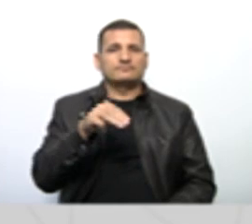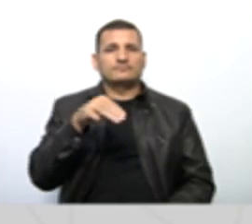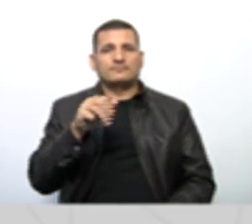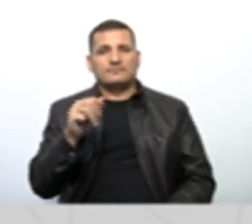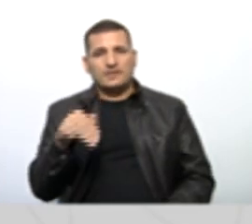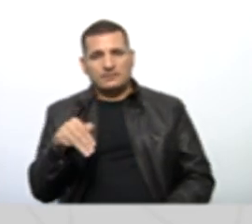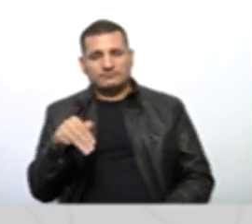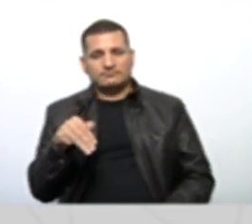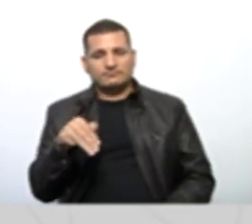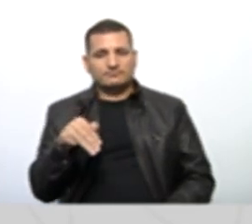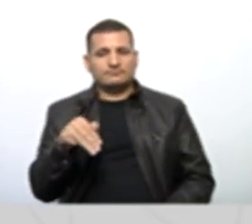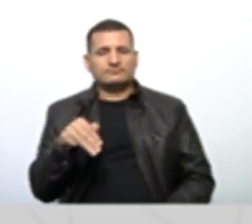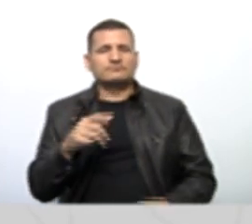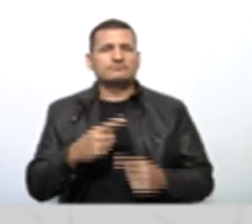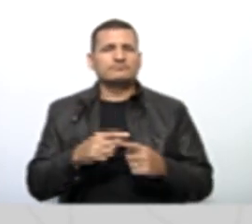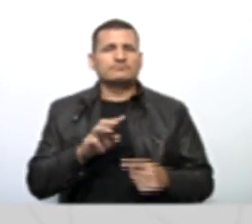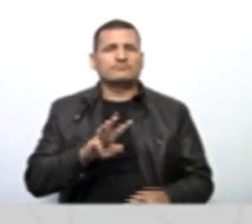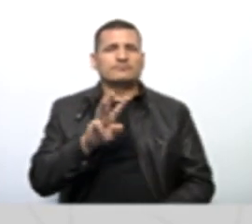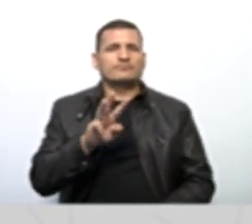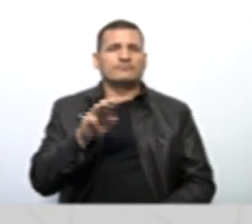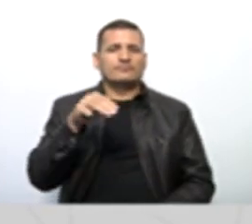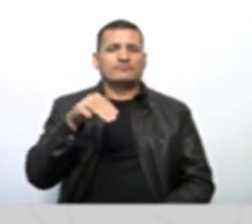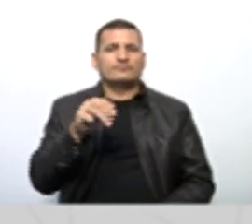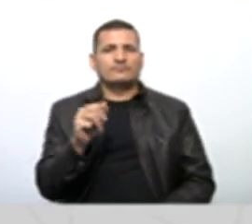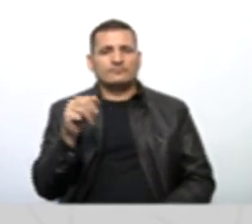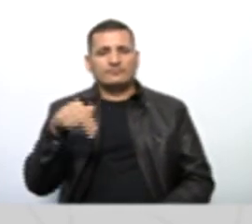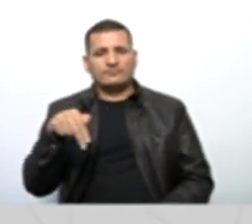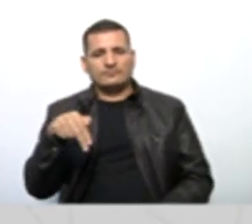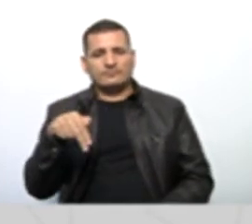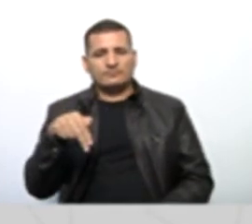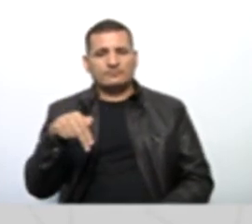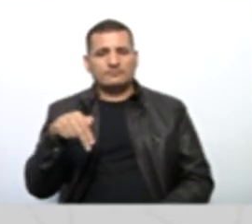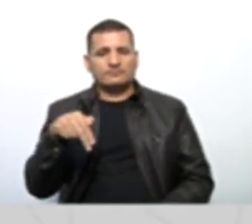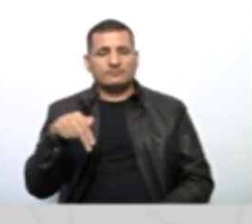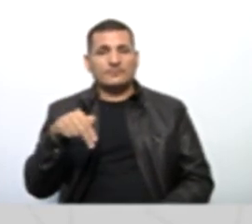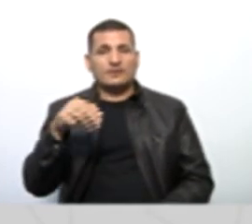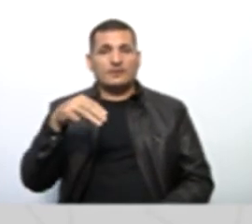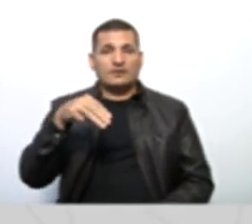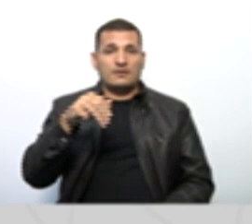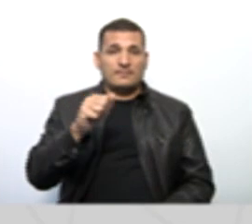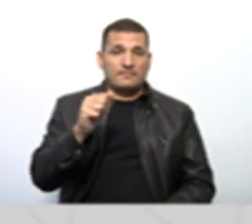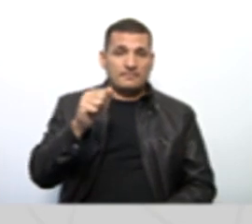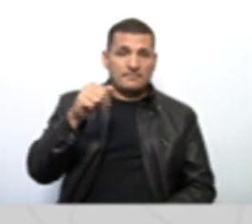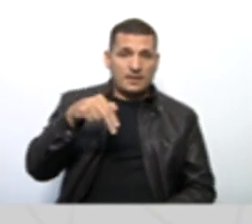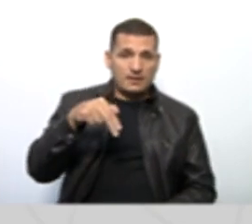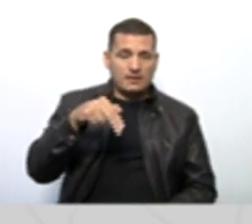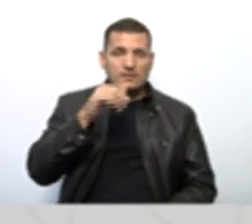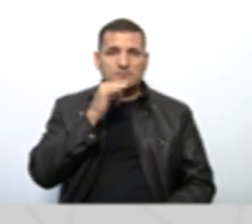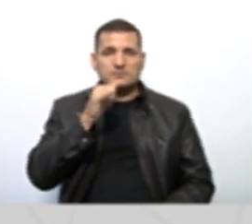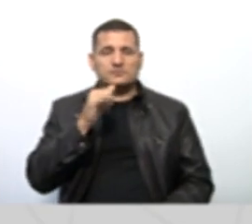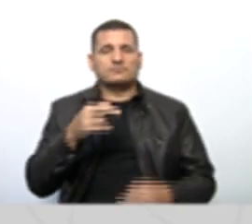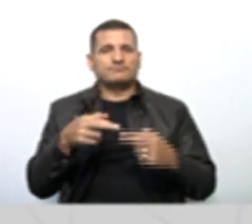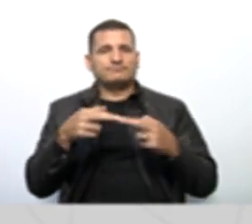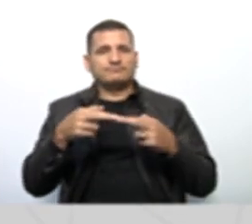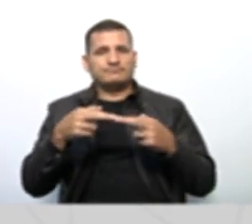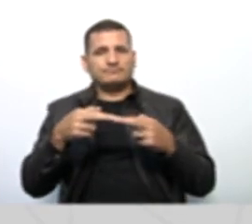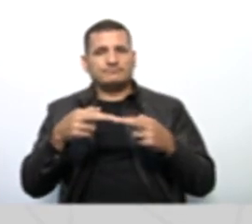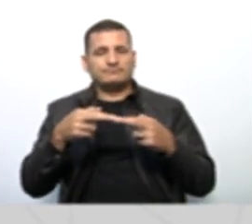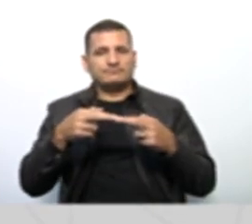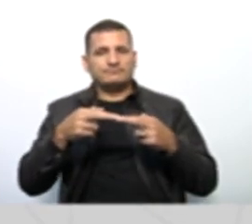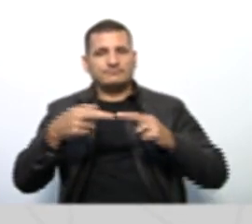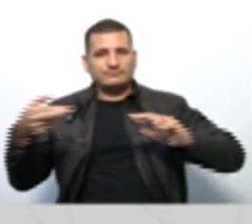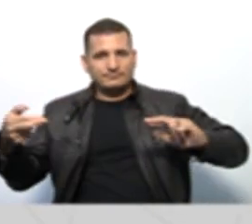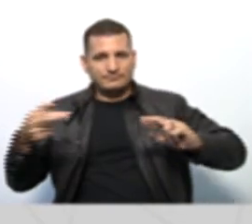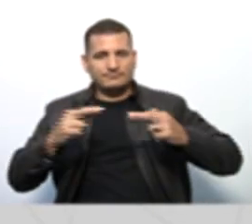w uma porque w mann se nós tivéssemos utilizando só cabo é isso como nós não estamos utilizando